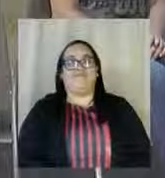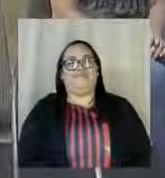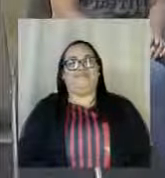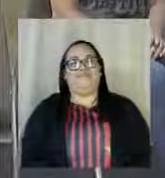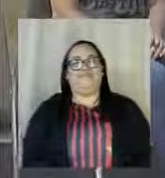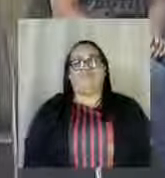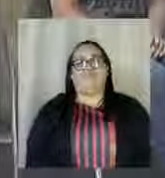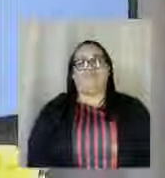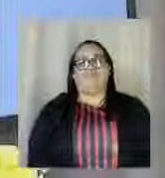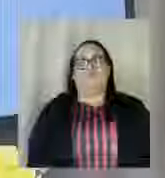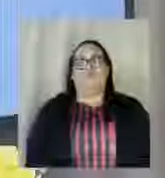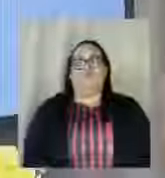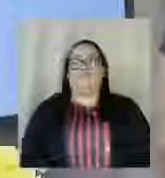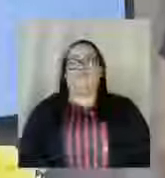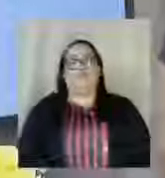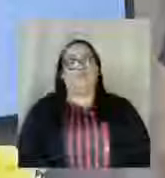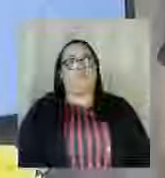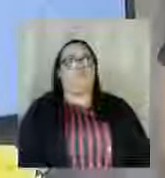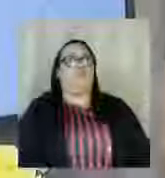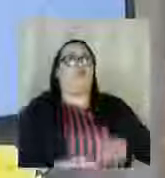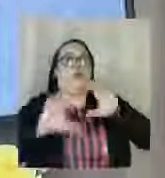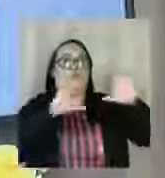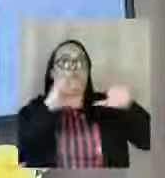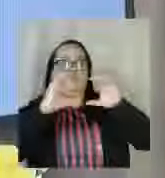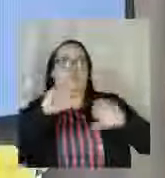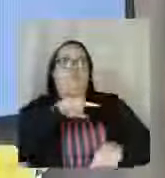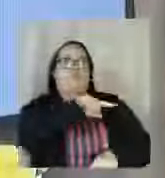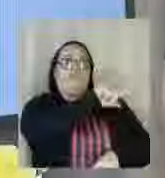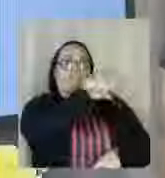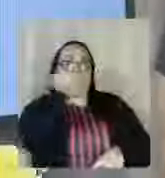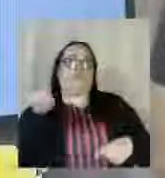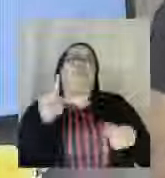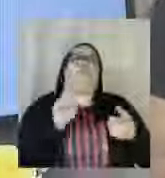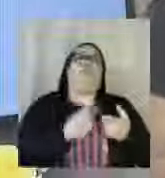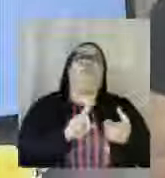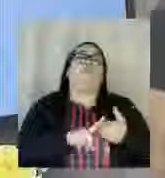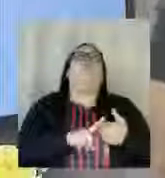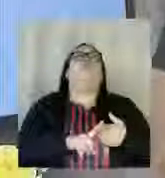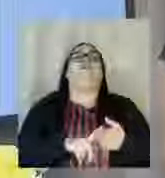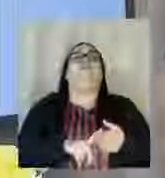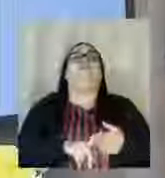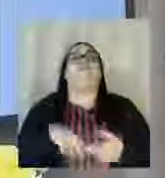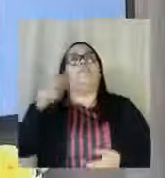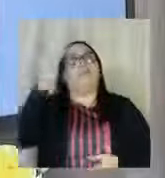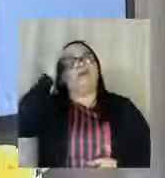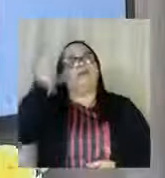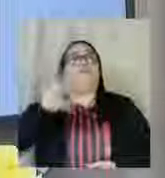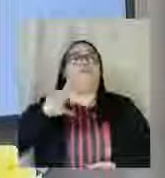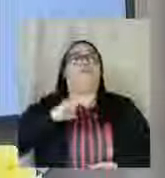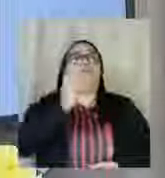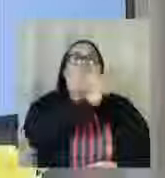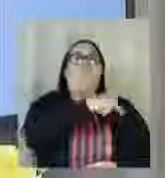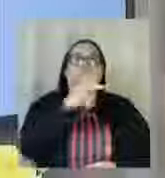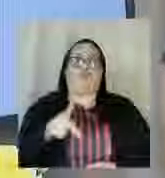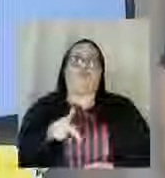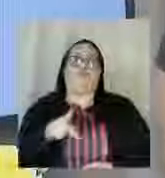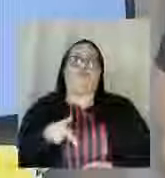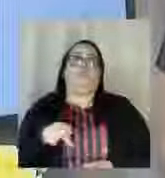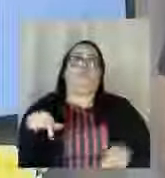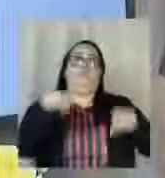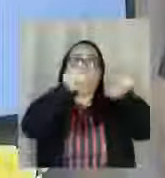Começar um pouco agora com o nosso telenauta. Nós sabemos que tem professores hoje da rede regular ouvindo a importância